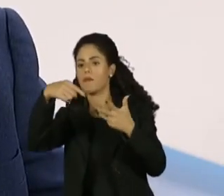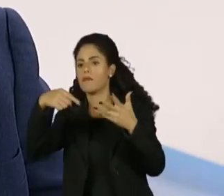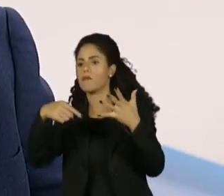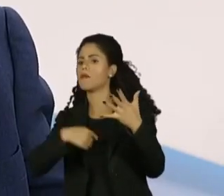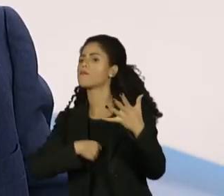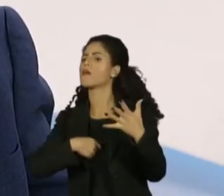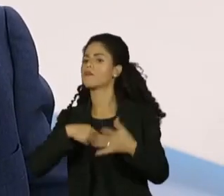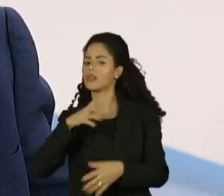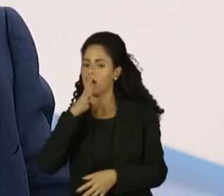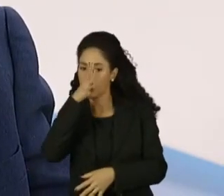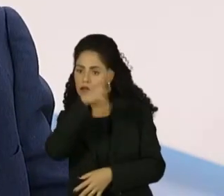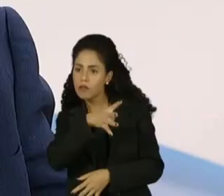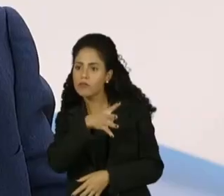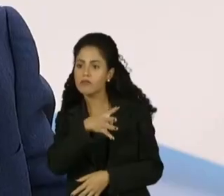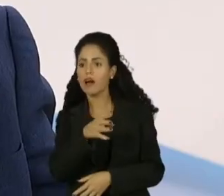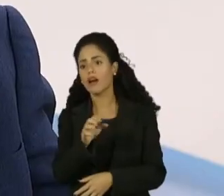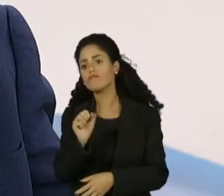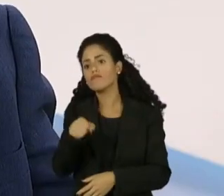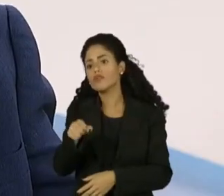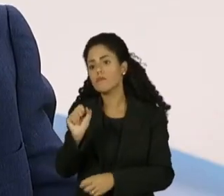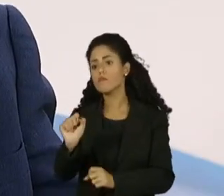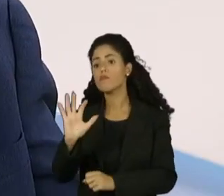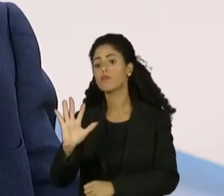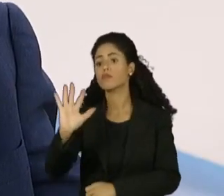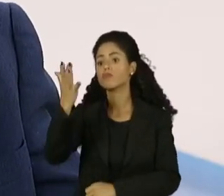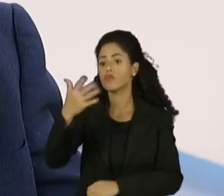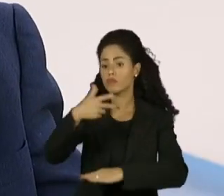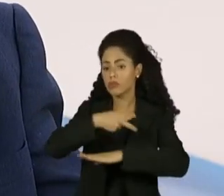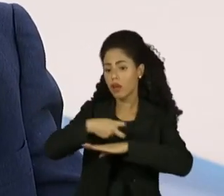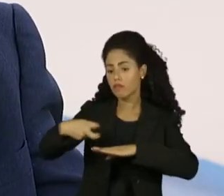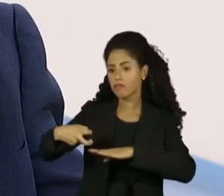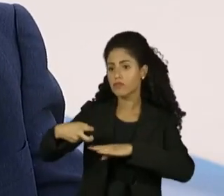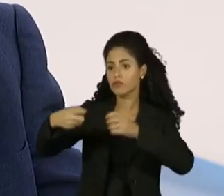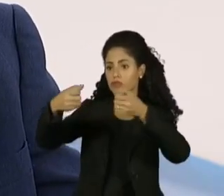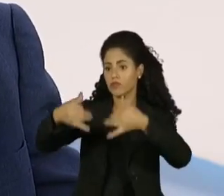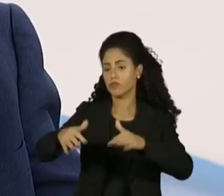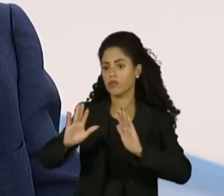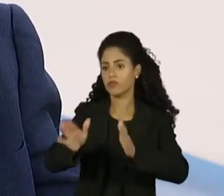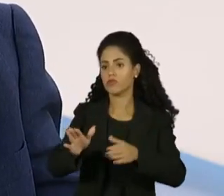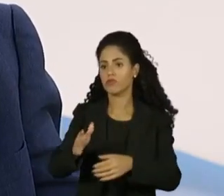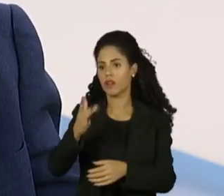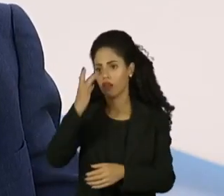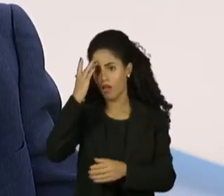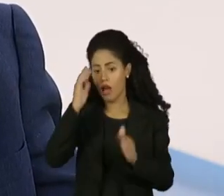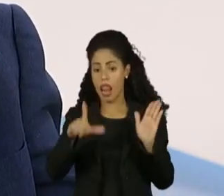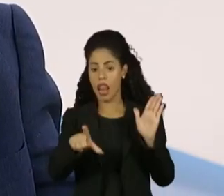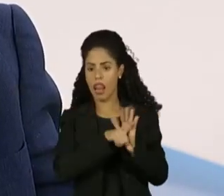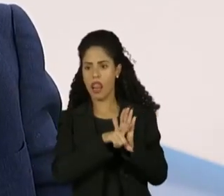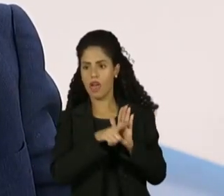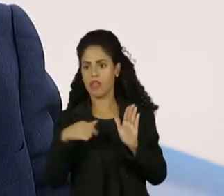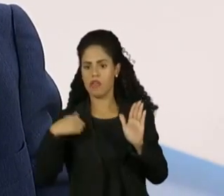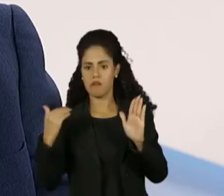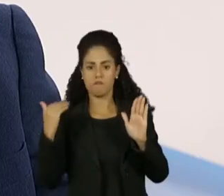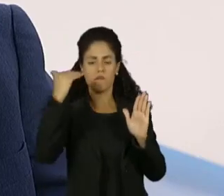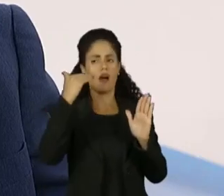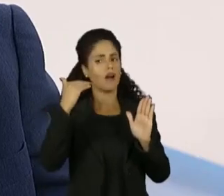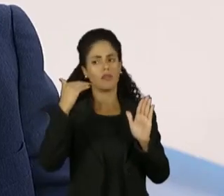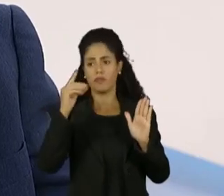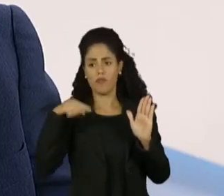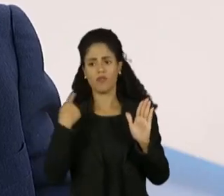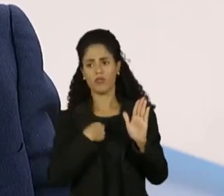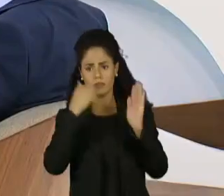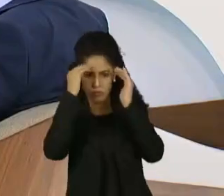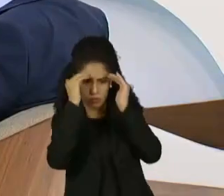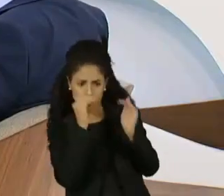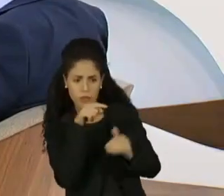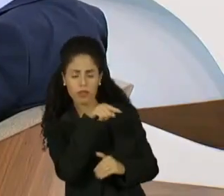para acontecer, não vejo por que não acontecer. Eu acabei de dizer aqui que ninguém está acima da lei, né? Ninguém pode deixar